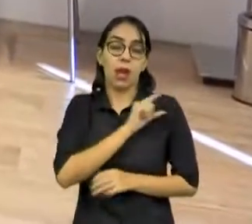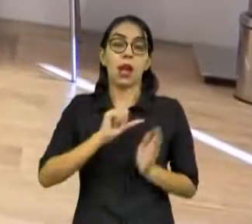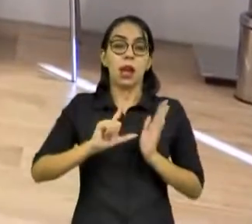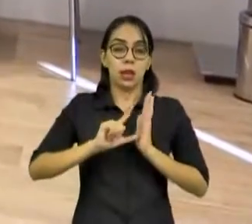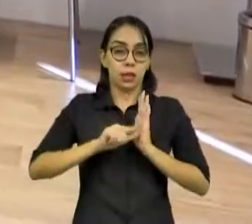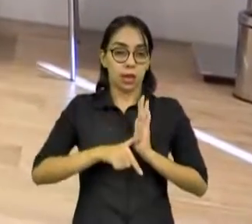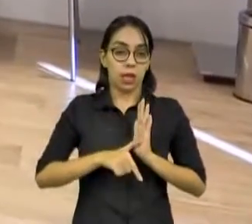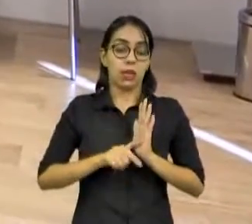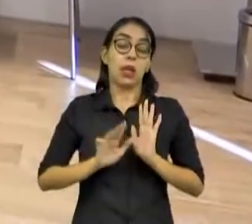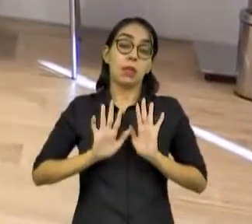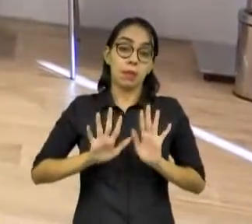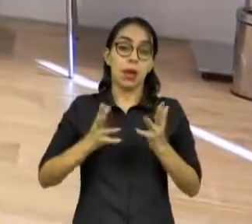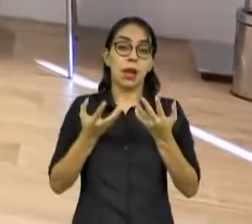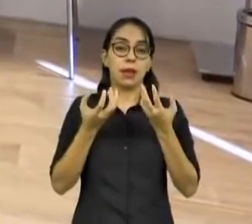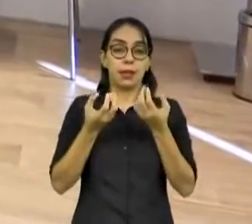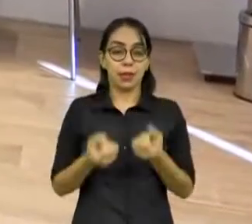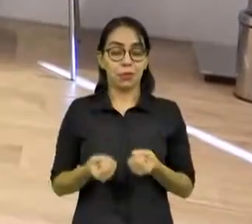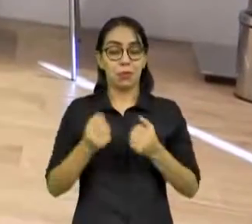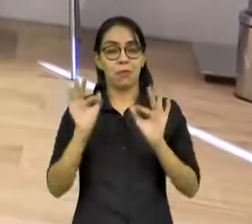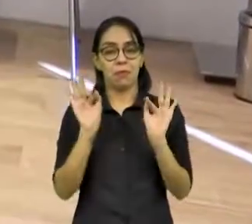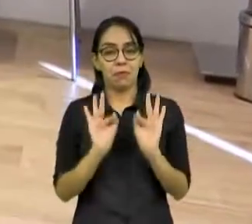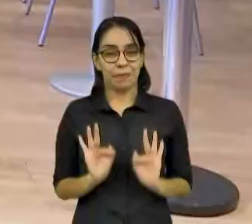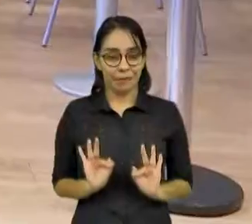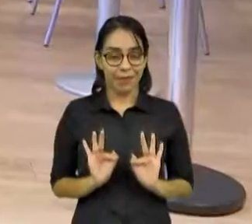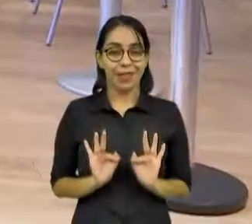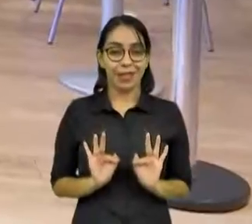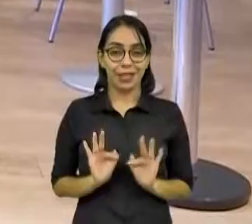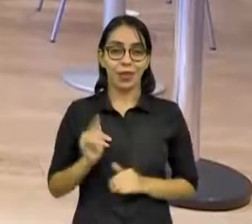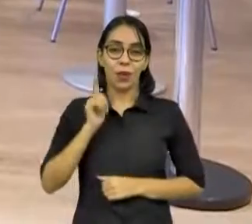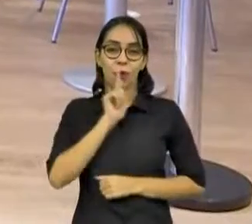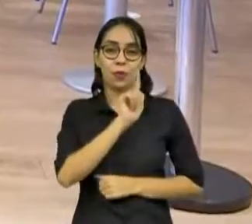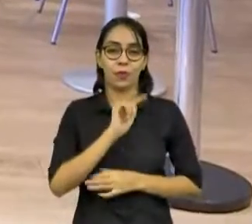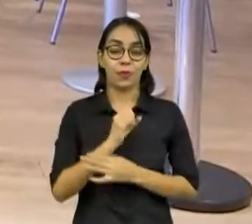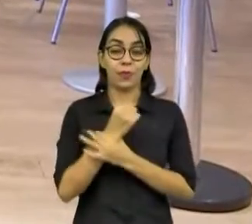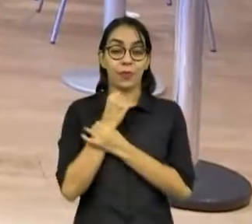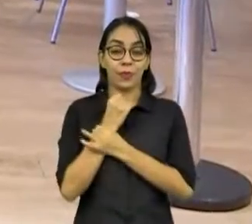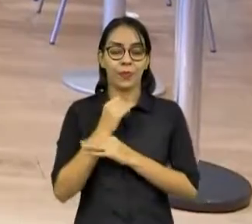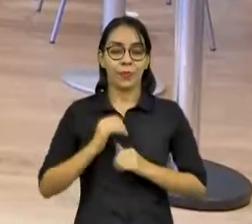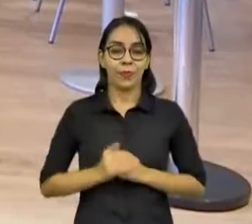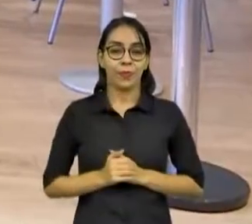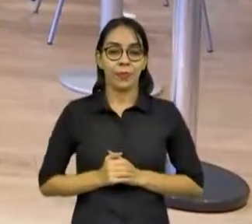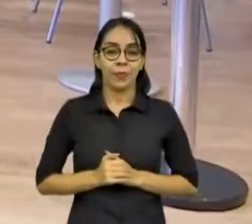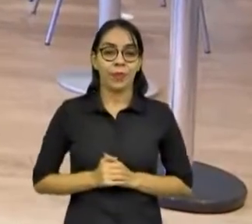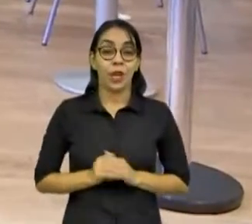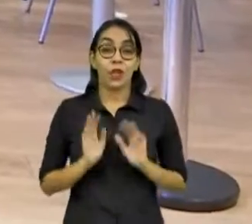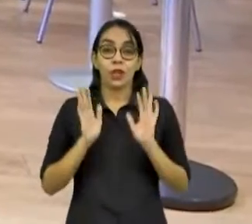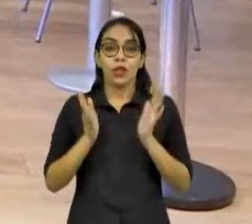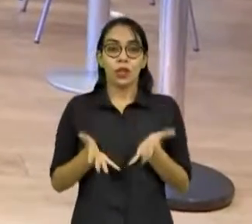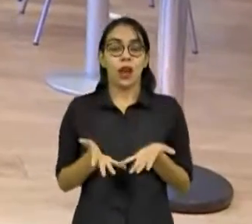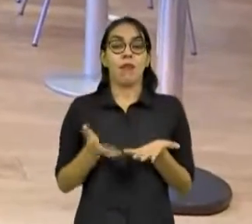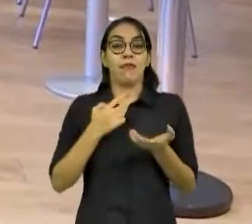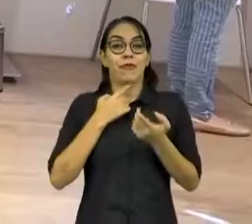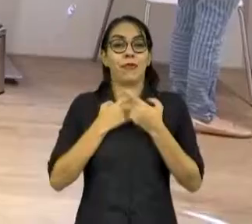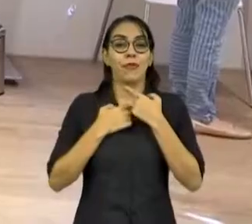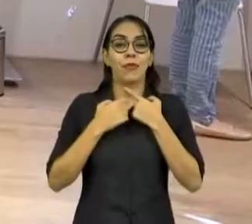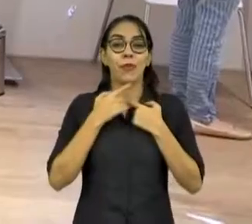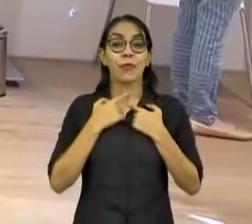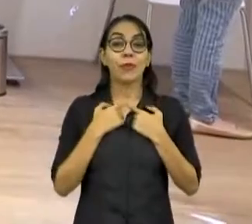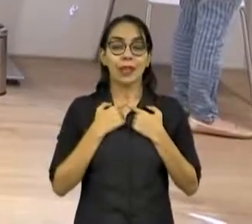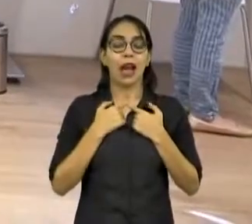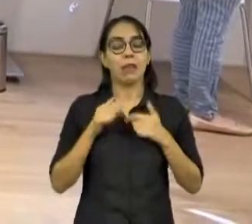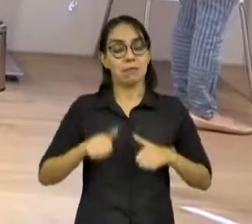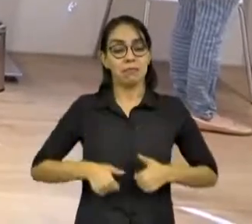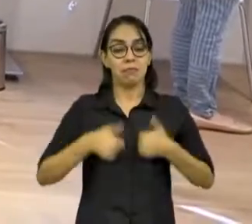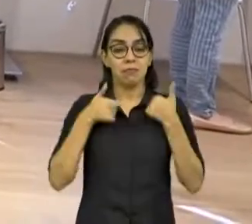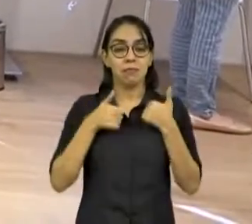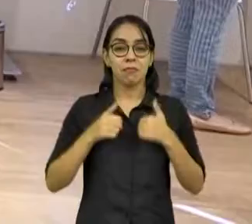estou satisfeita porque eu estou vacinada. Estava esperando. Louca para tomar logo, né? Para melhorar. Fiz questão de bater